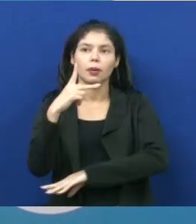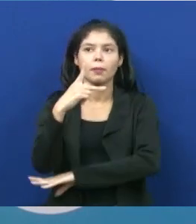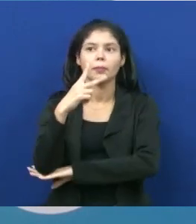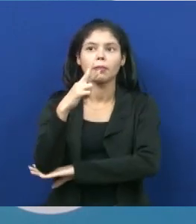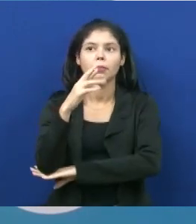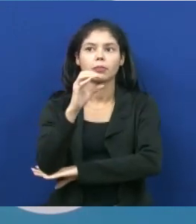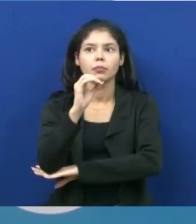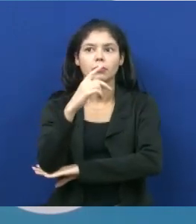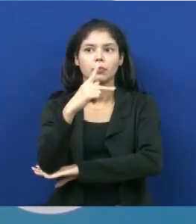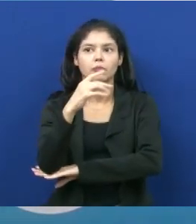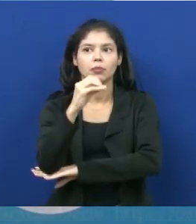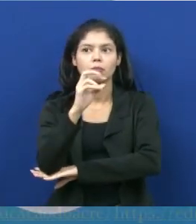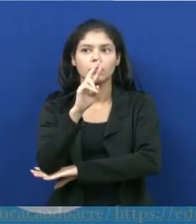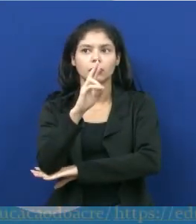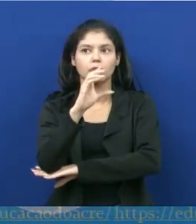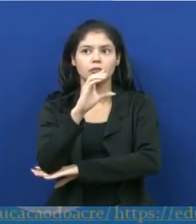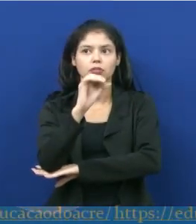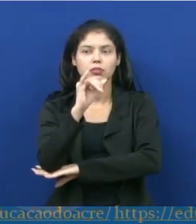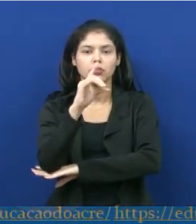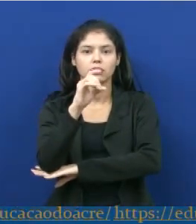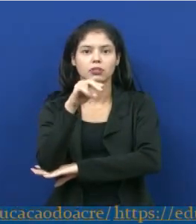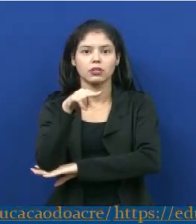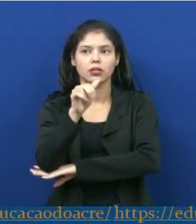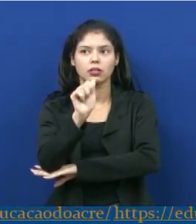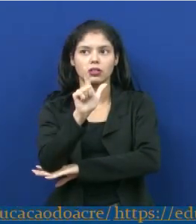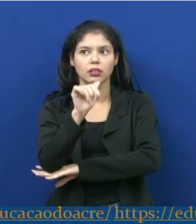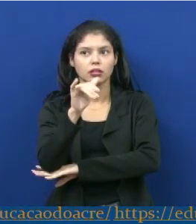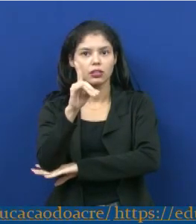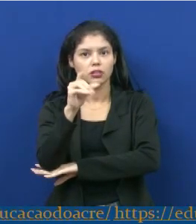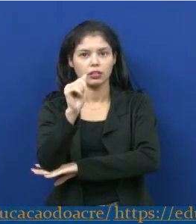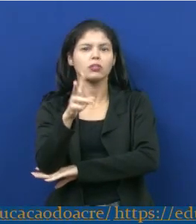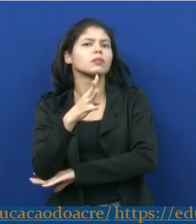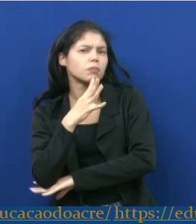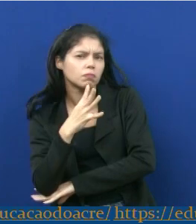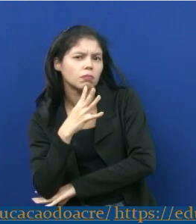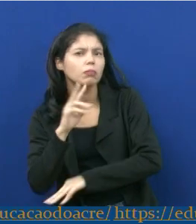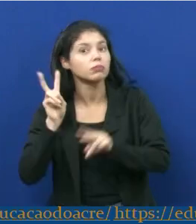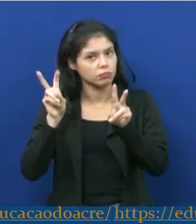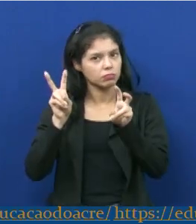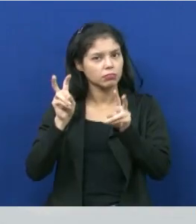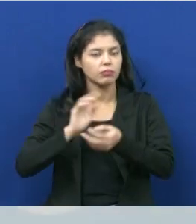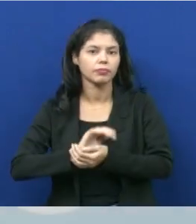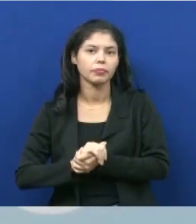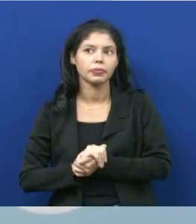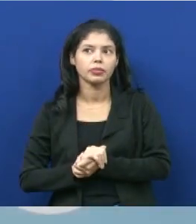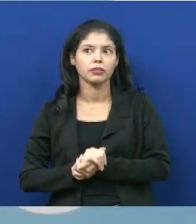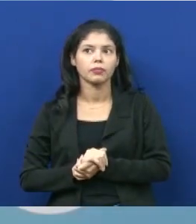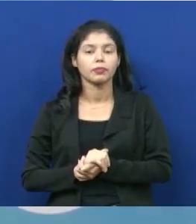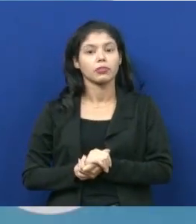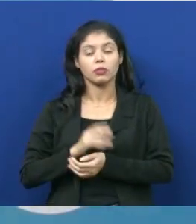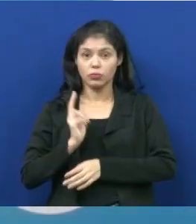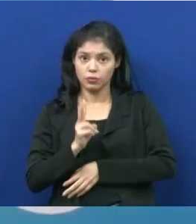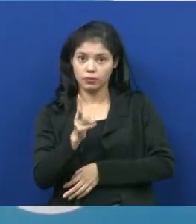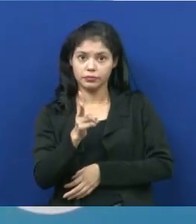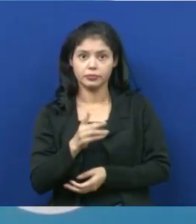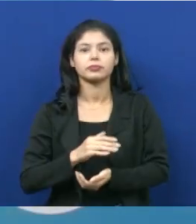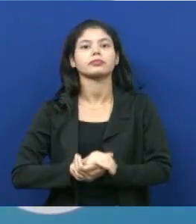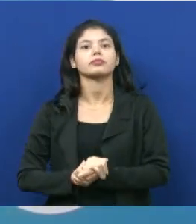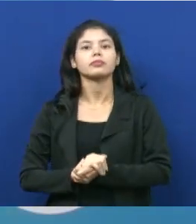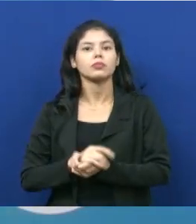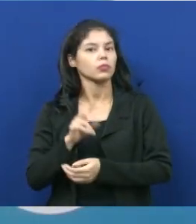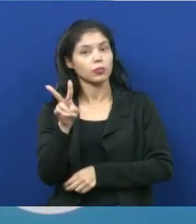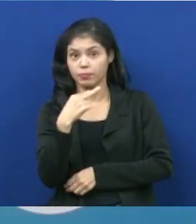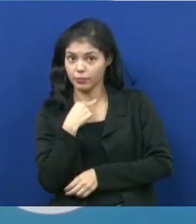sobre proporcionalidade. E aí, você já ouviu falar sobre esse assunto? Então, dando continuidade a esse assunto, nós